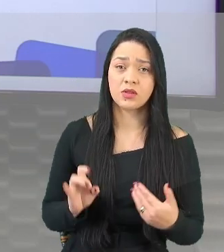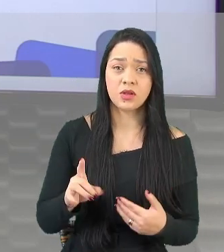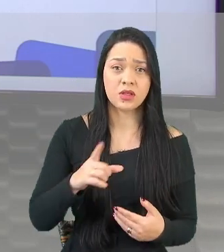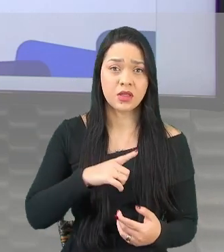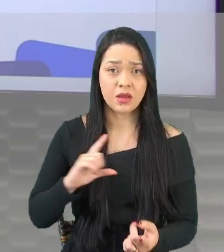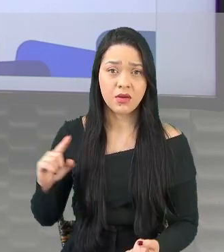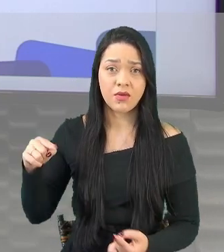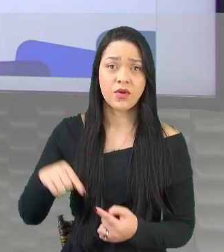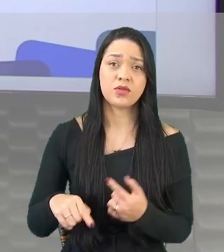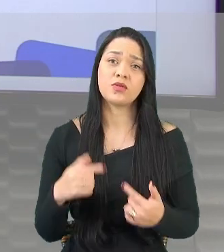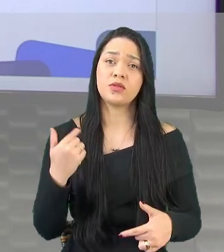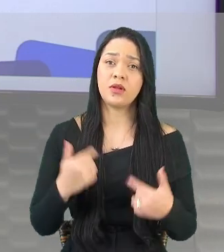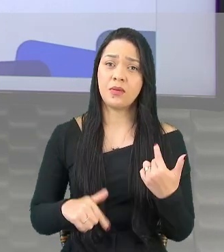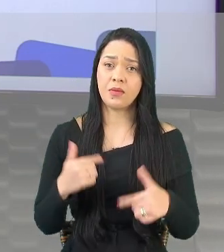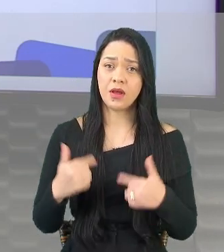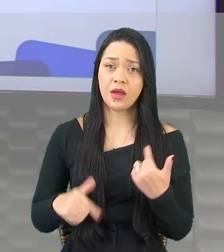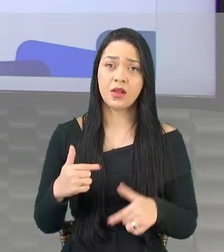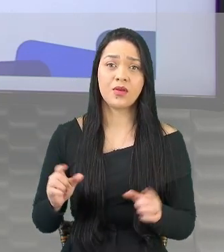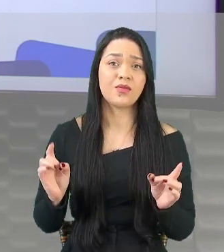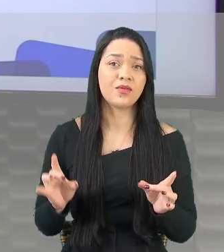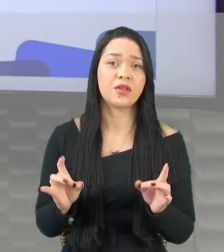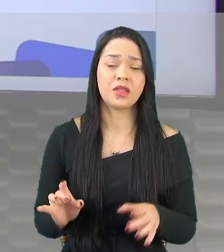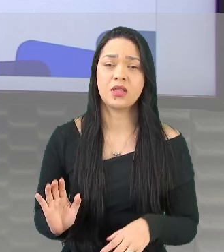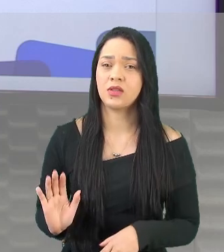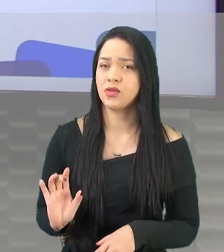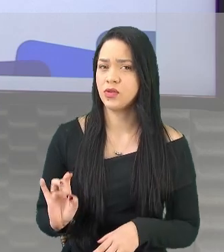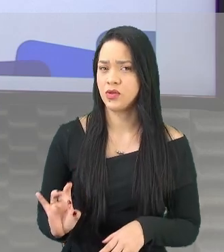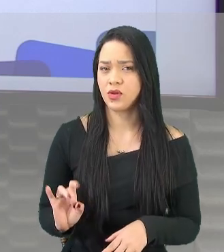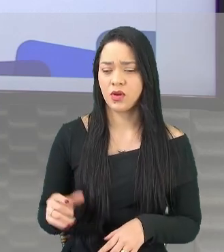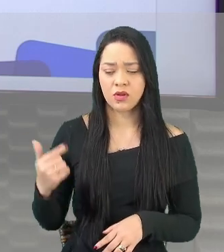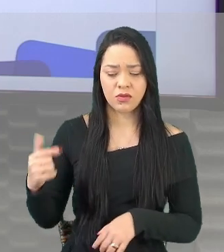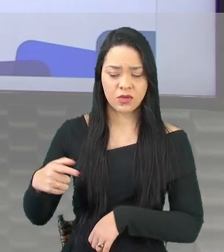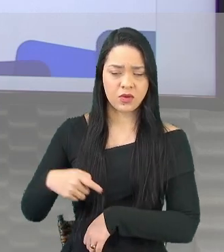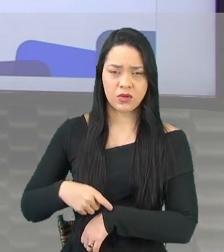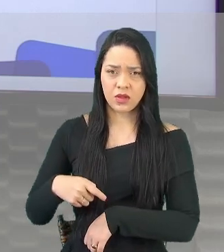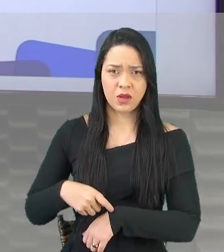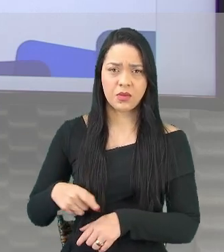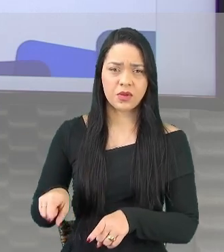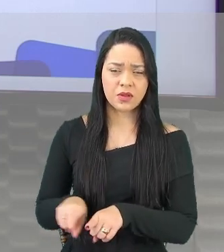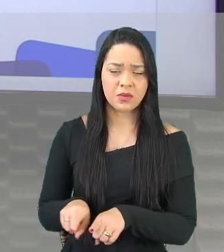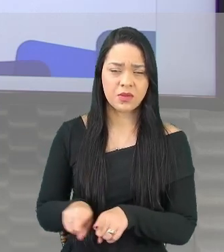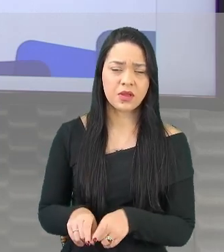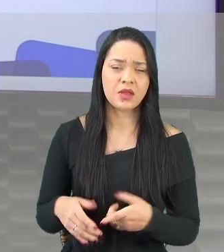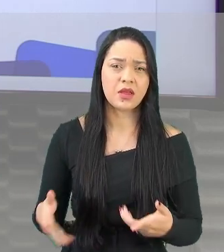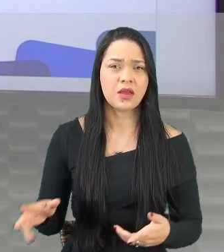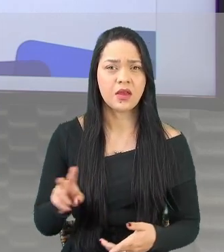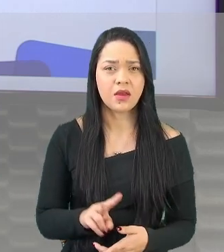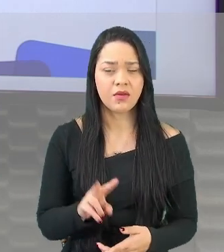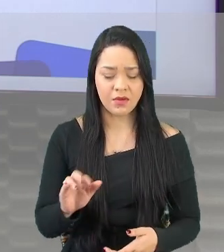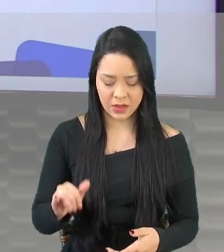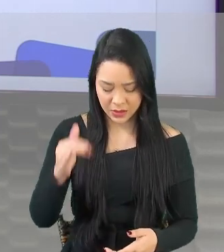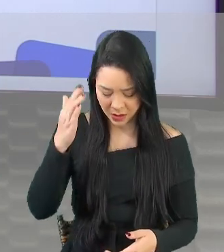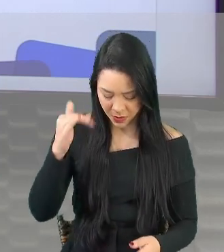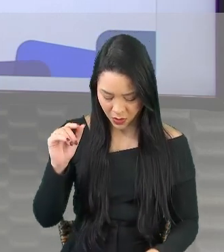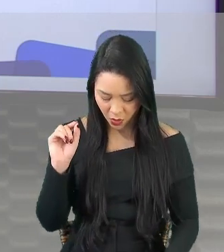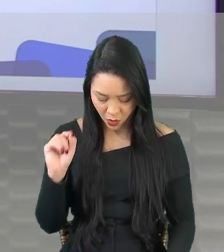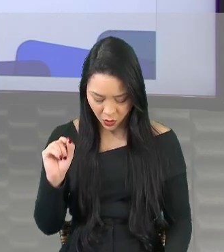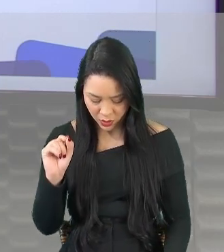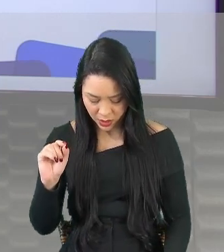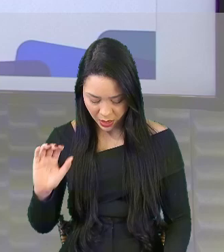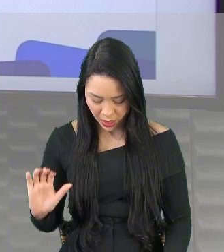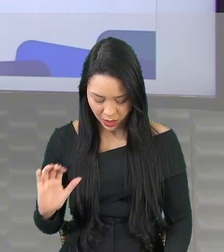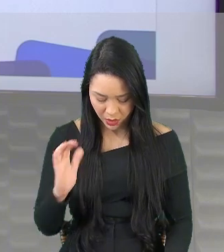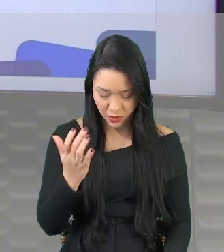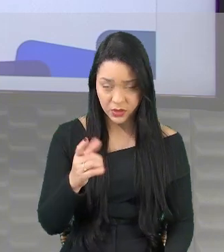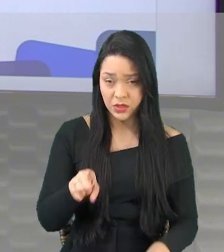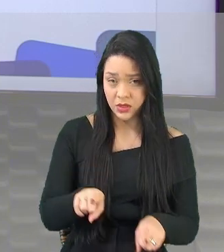tem mais e nem também vai saber o que vai acontecer com aquela mercadoria que ele vai produzir. Então, gente, pegue